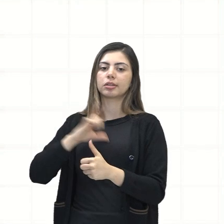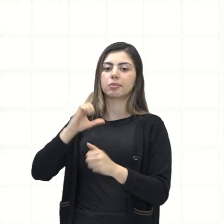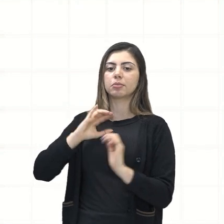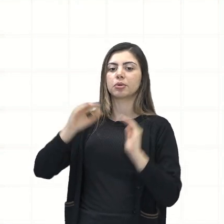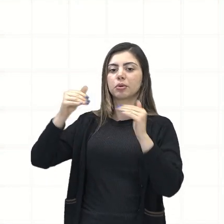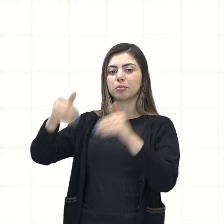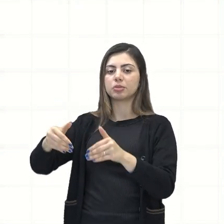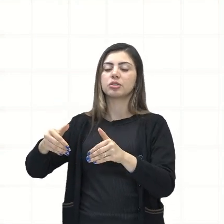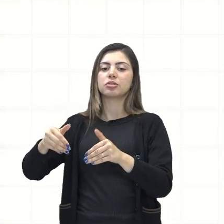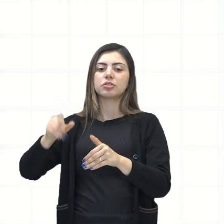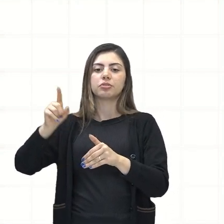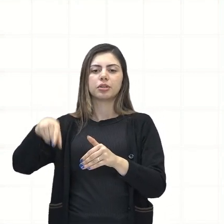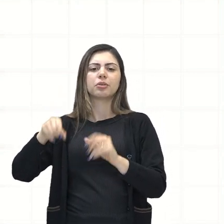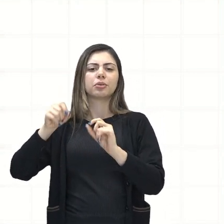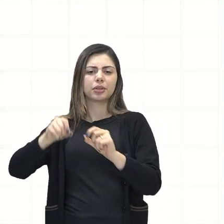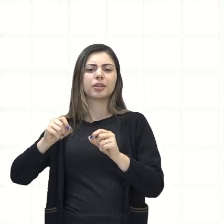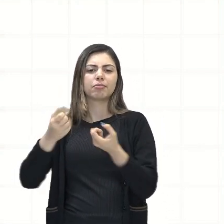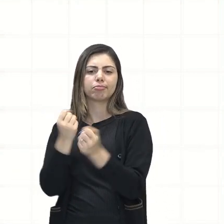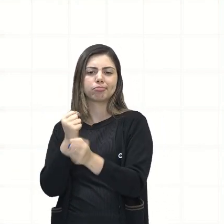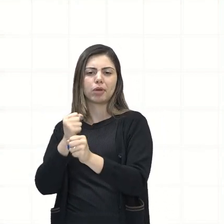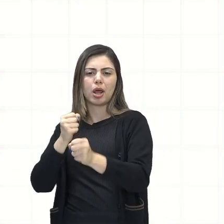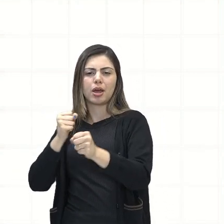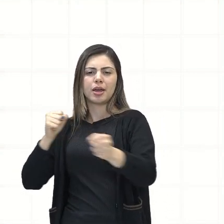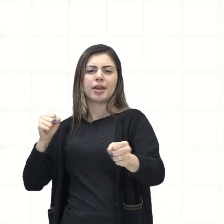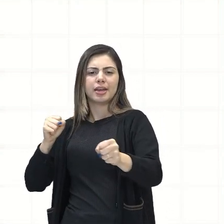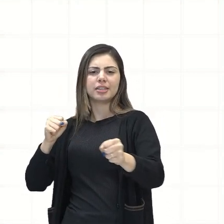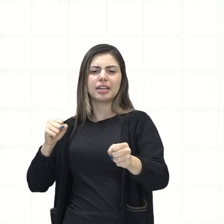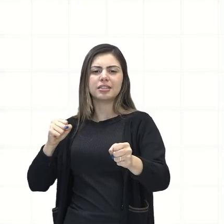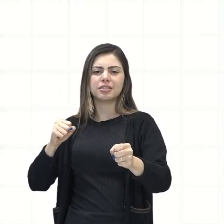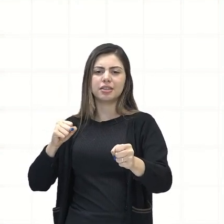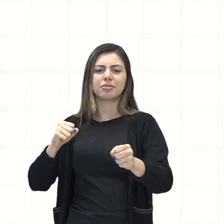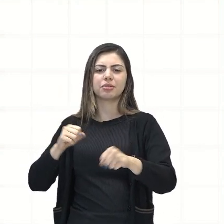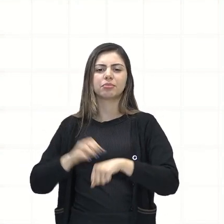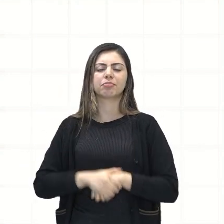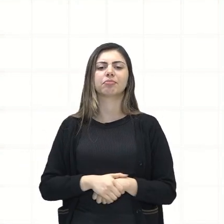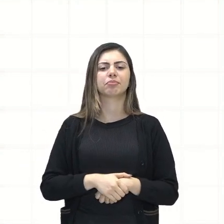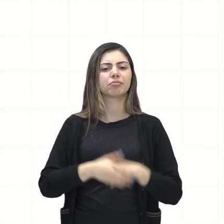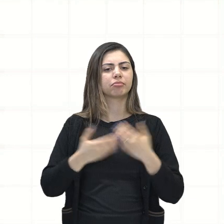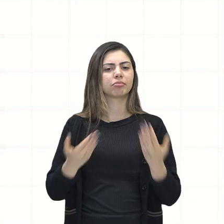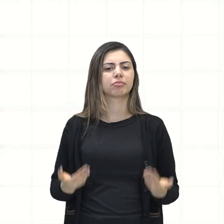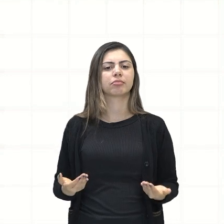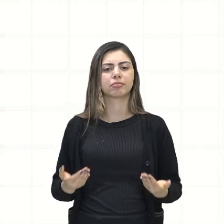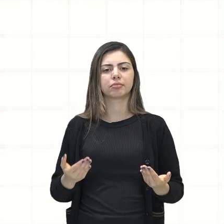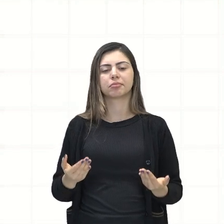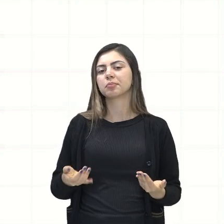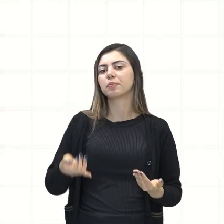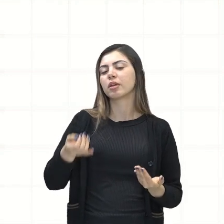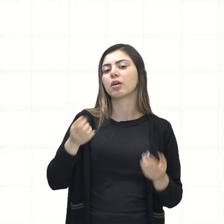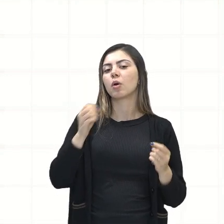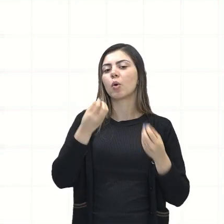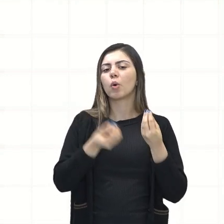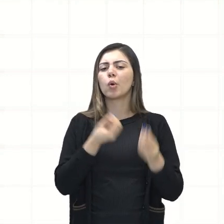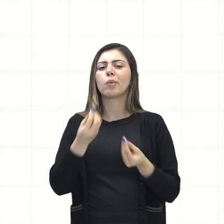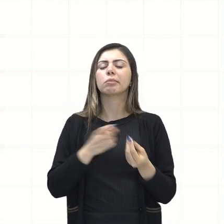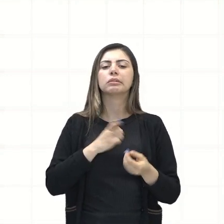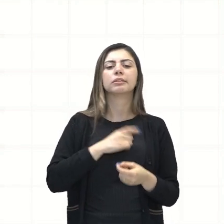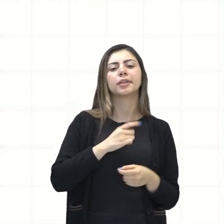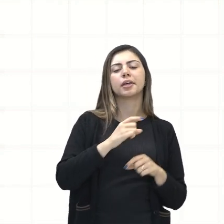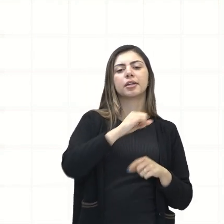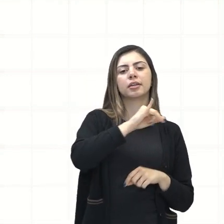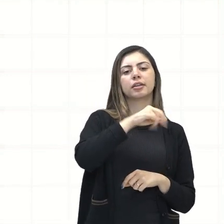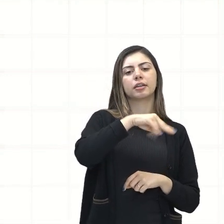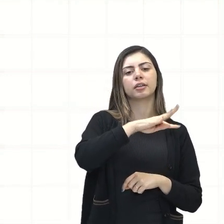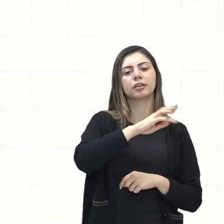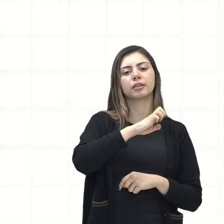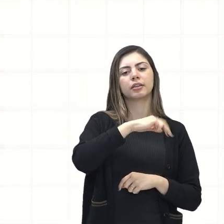pecuária extensiva. E aí a gente chega num ponto importante. O que é essa agricultura e pecuária intensiva e